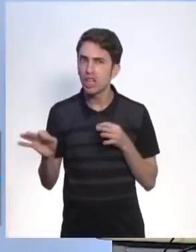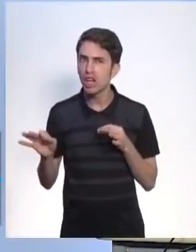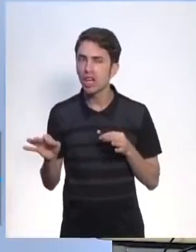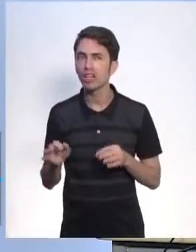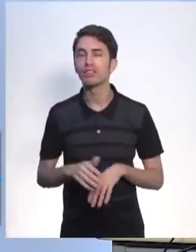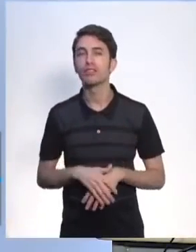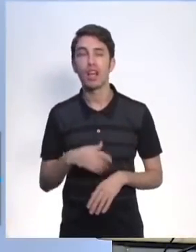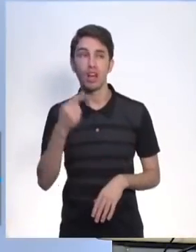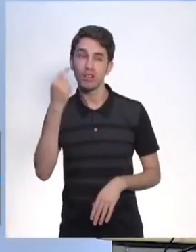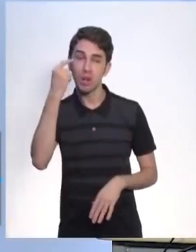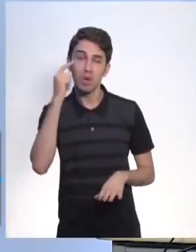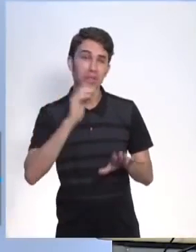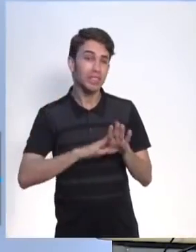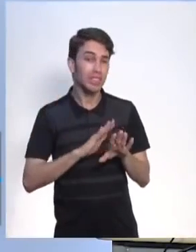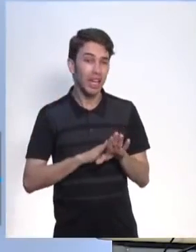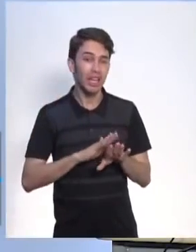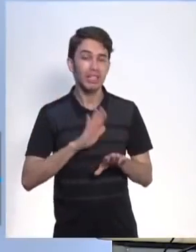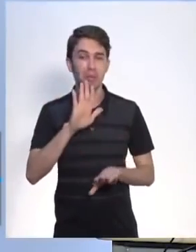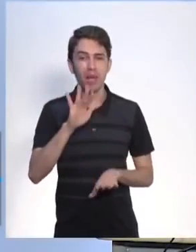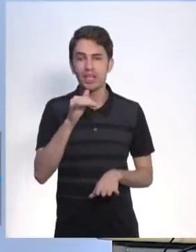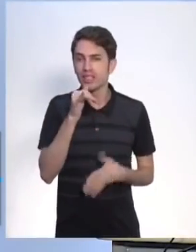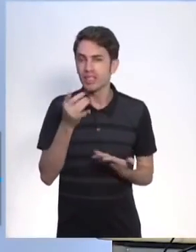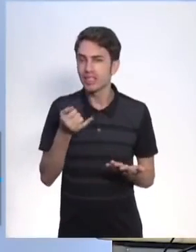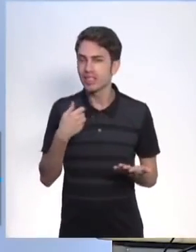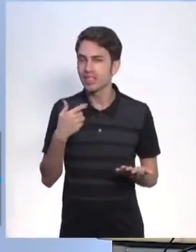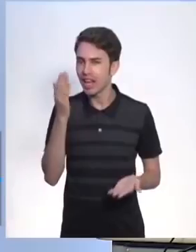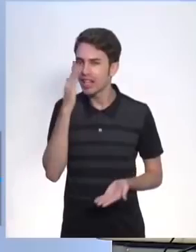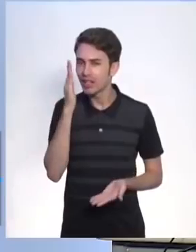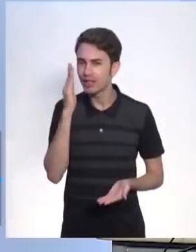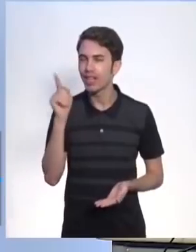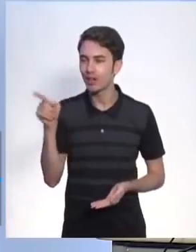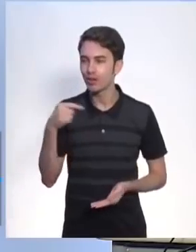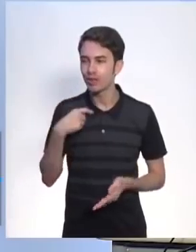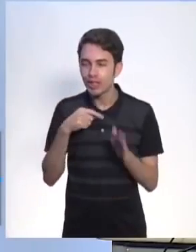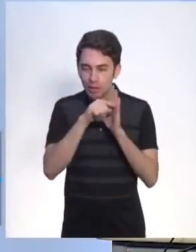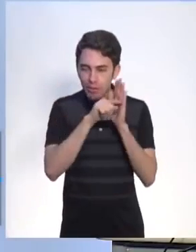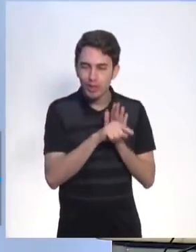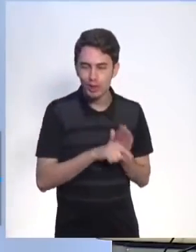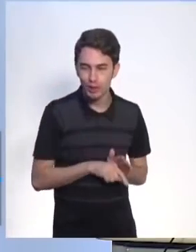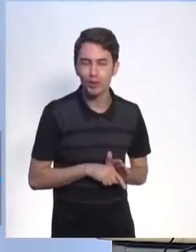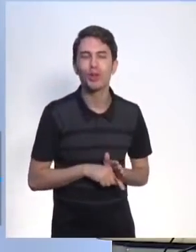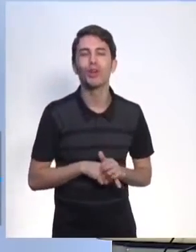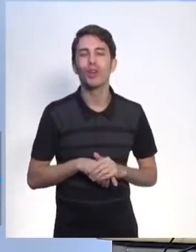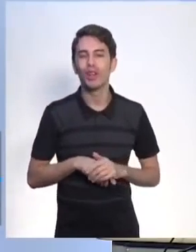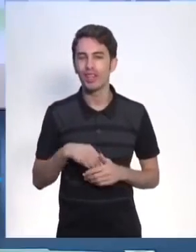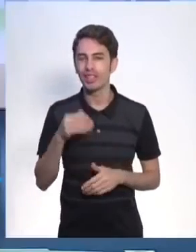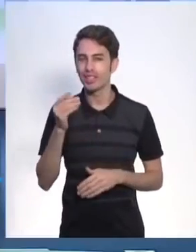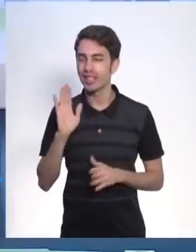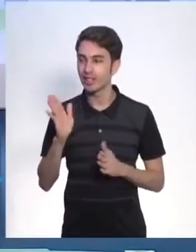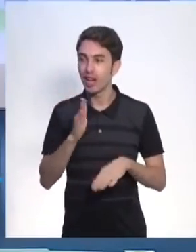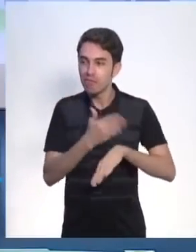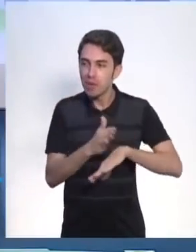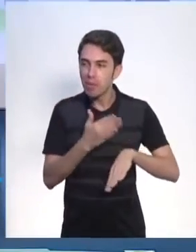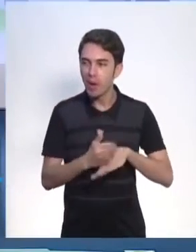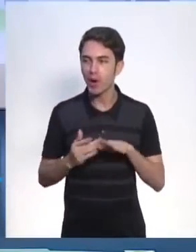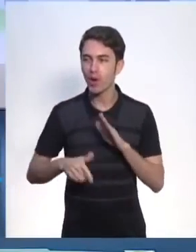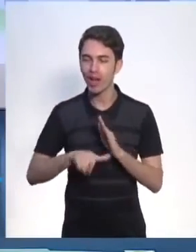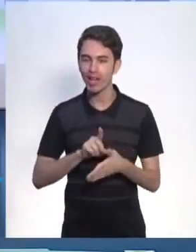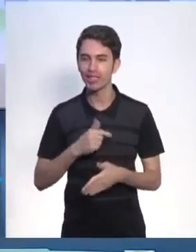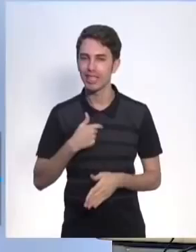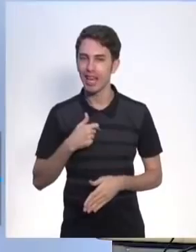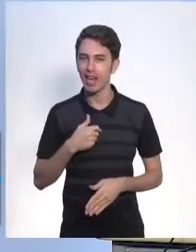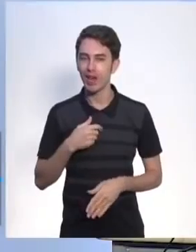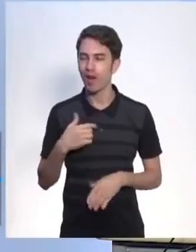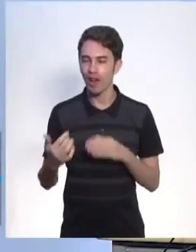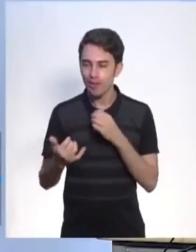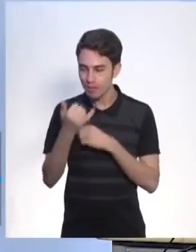algumas ideias, mas já que eu estou sabendo que você já pesquisou isso, já que você veio preparada para a aula e eu não vou